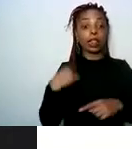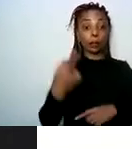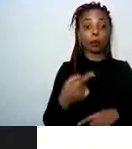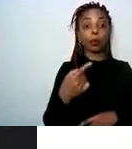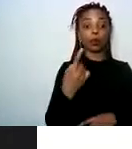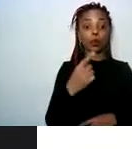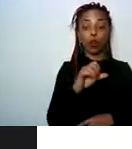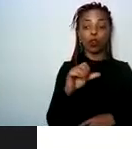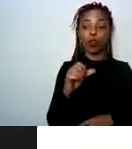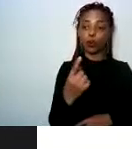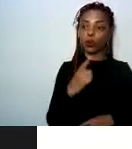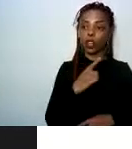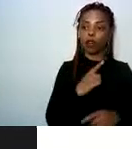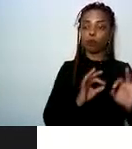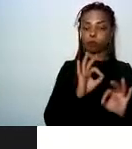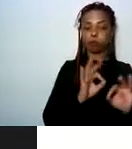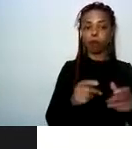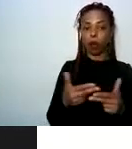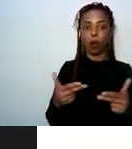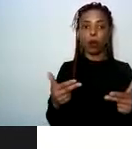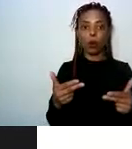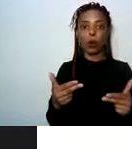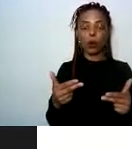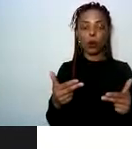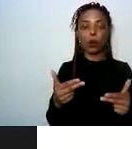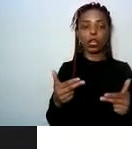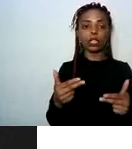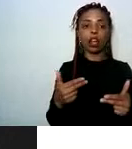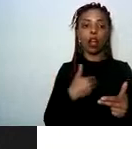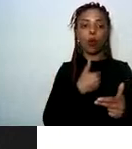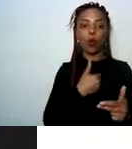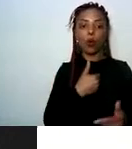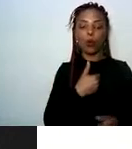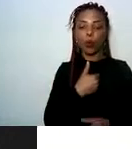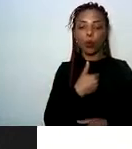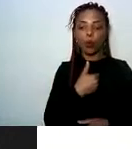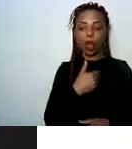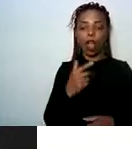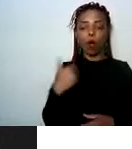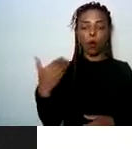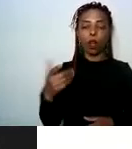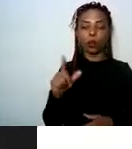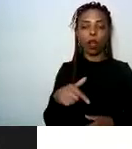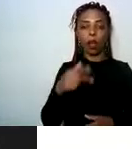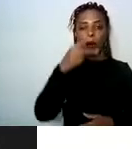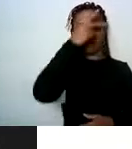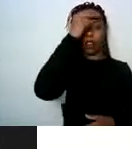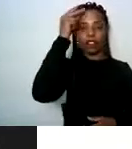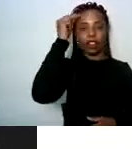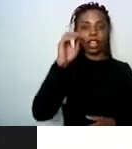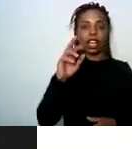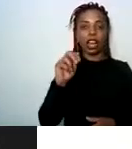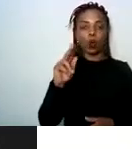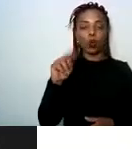que acontece dentro do governo da Irondina, com a Marilena Chaui, e